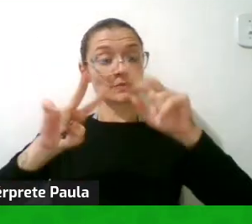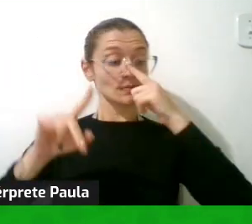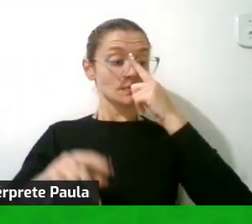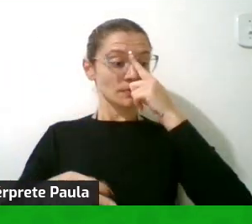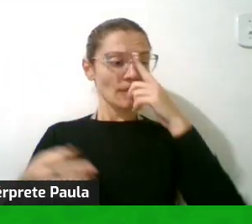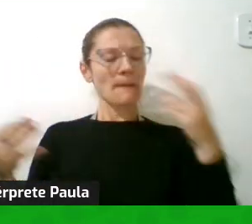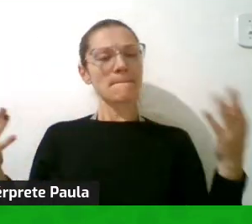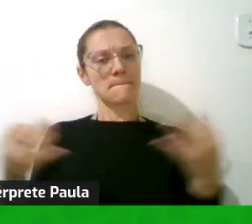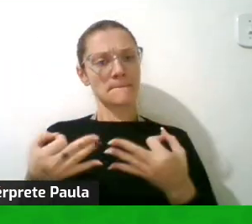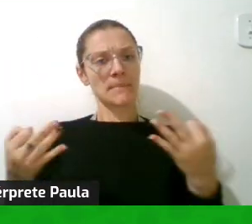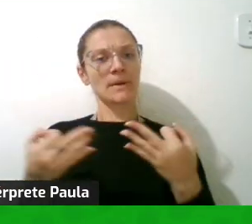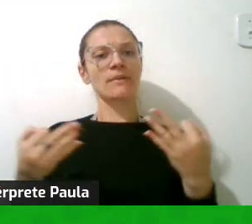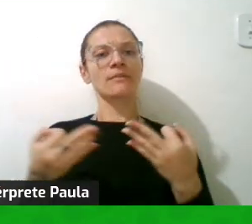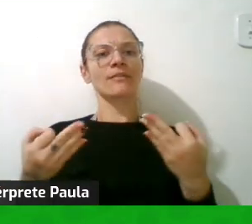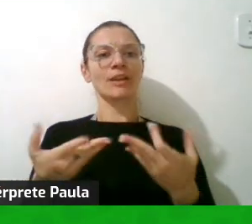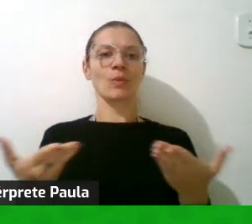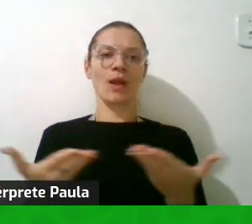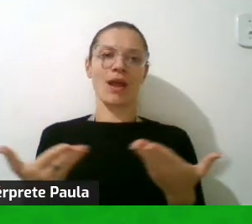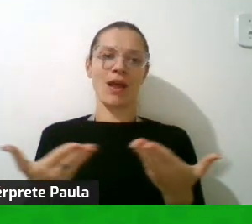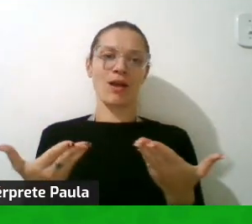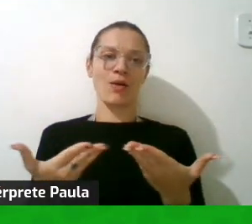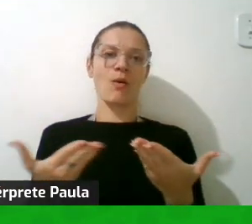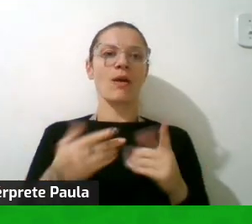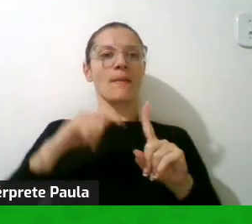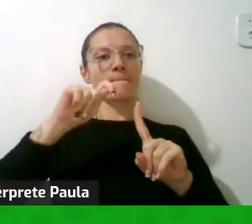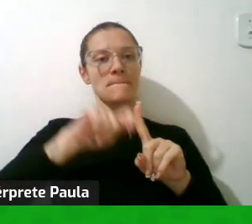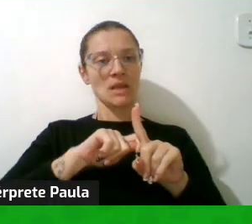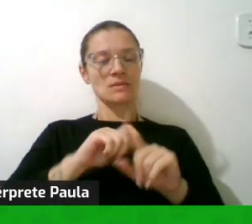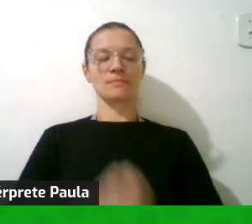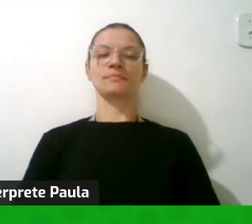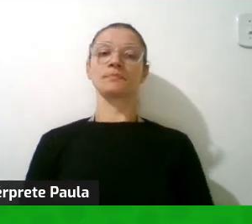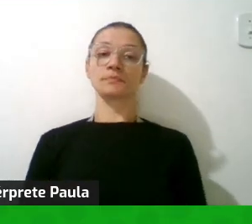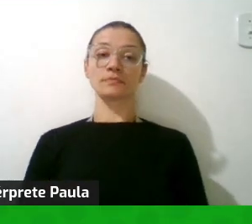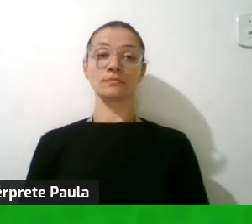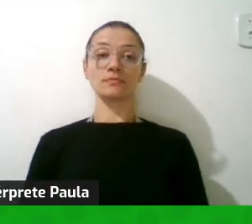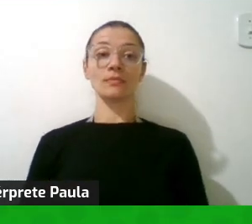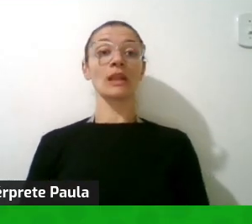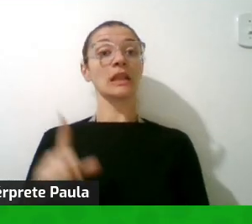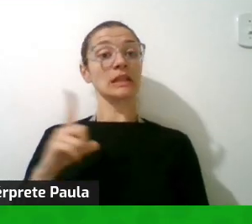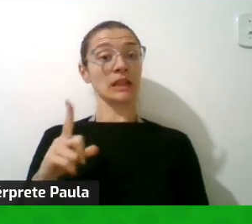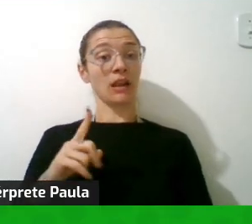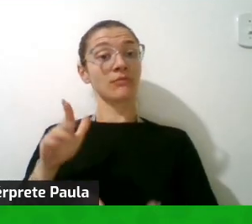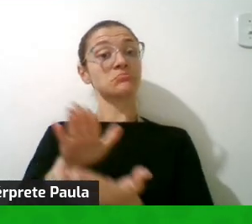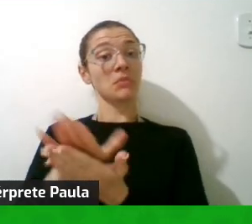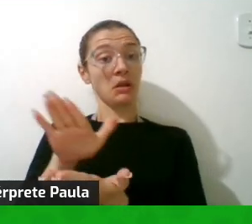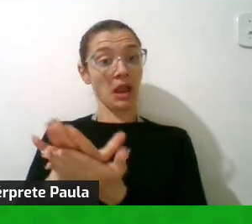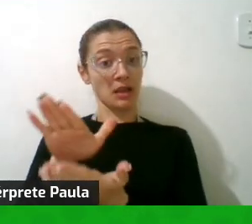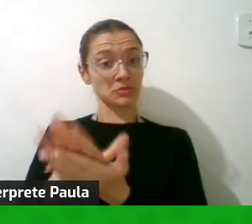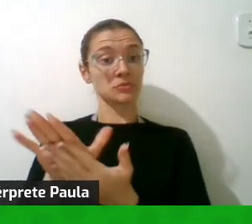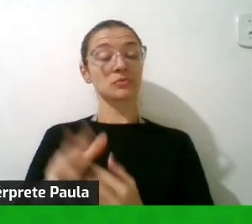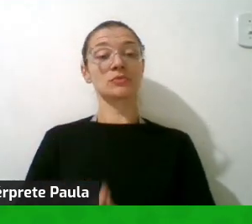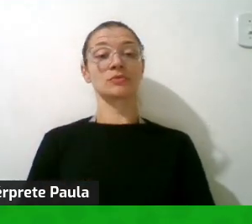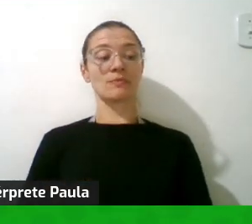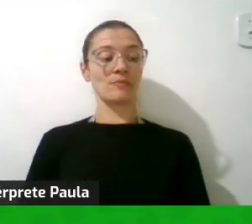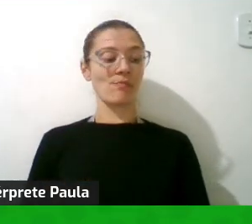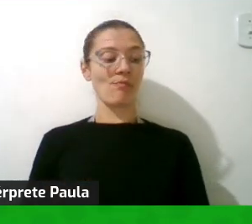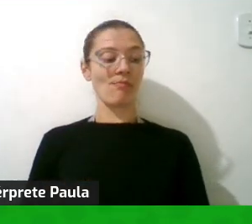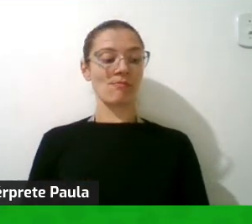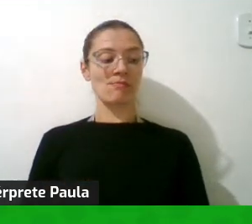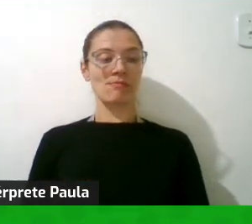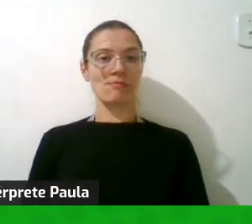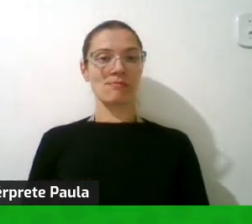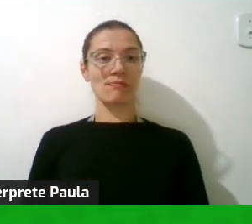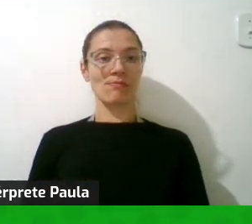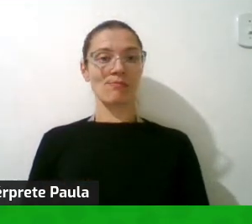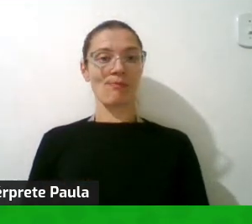vamos começar o nosso mês. Primeiro a gente vai ter aqui os nossos gastos, então o meu gasto ele vai ser